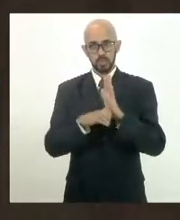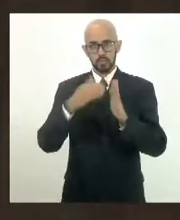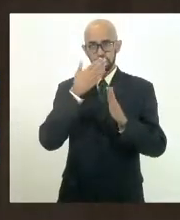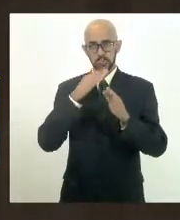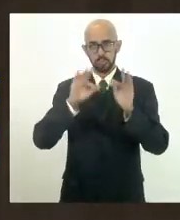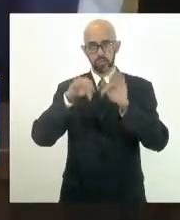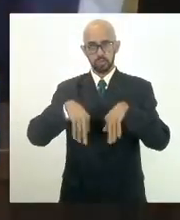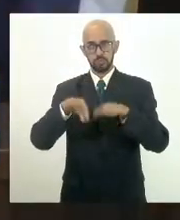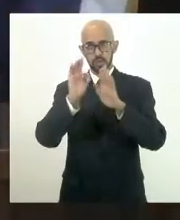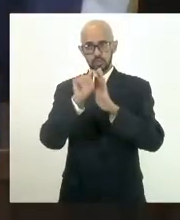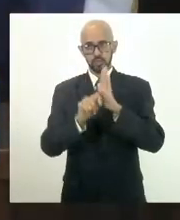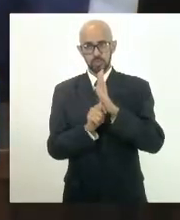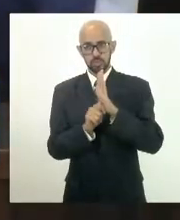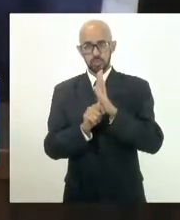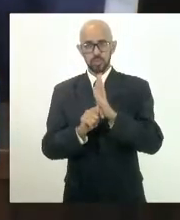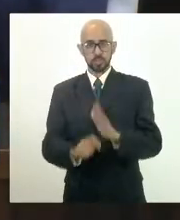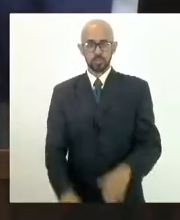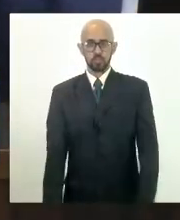redação.